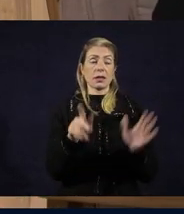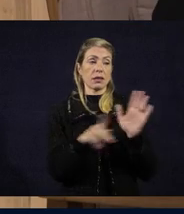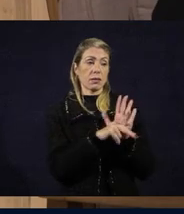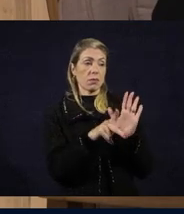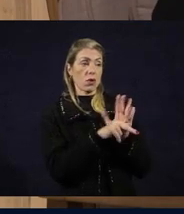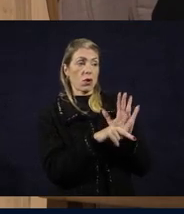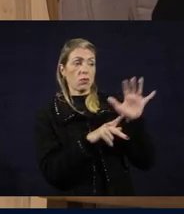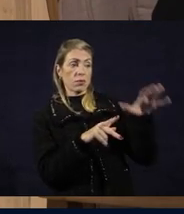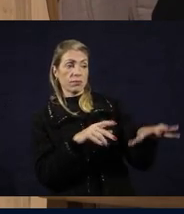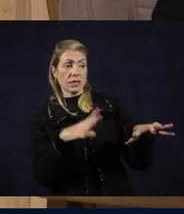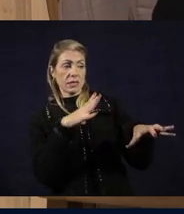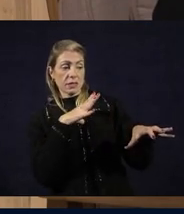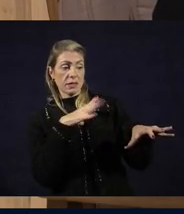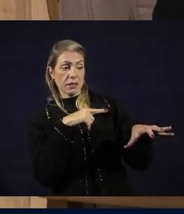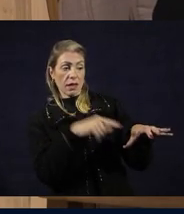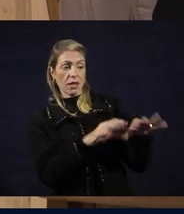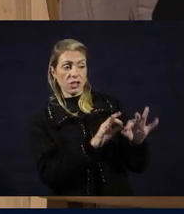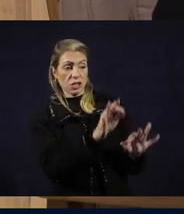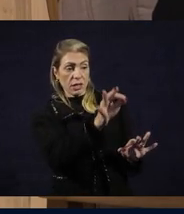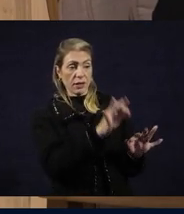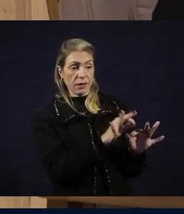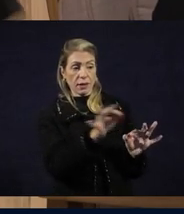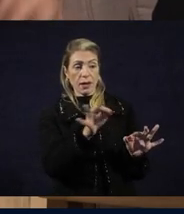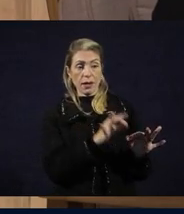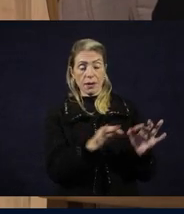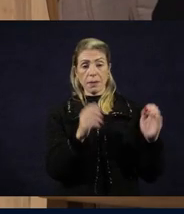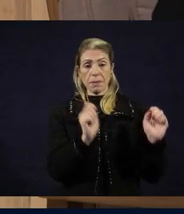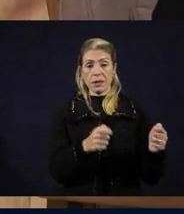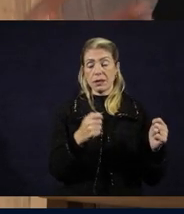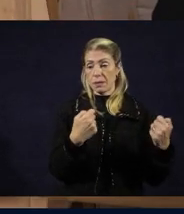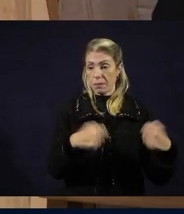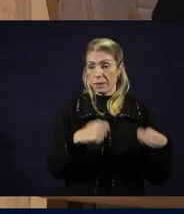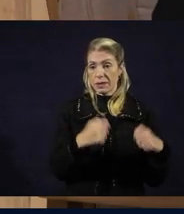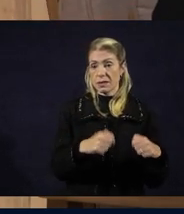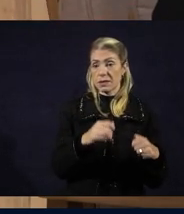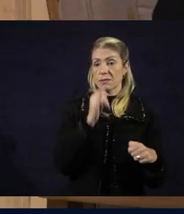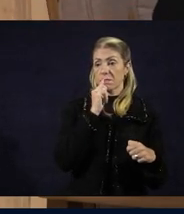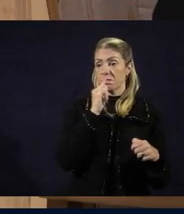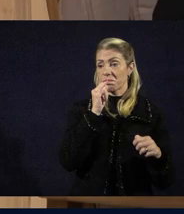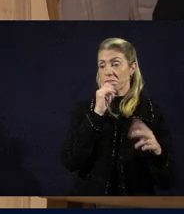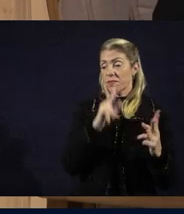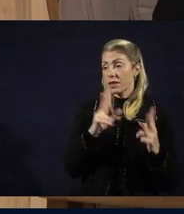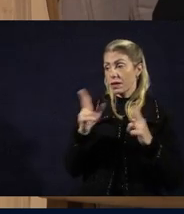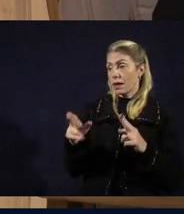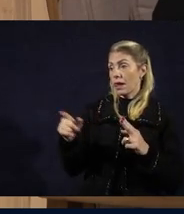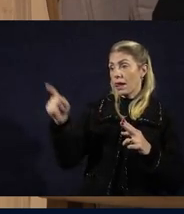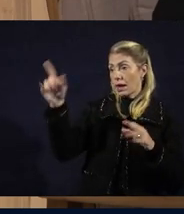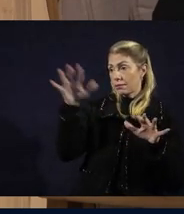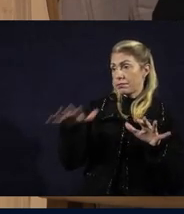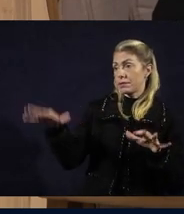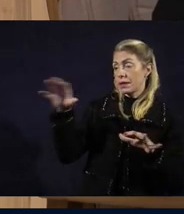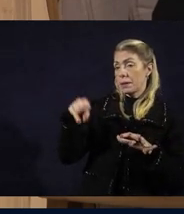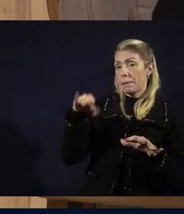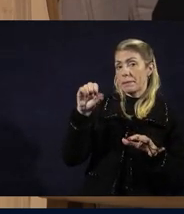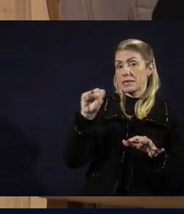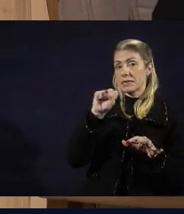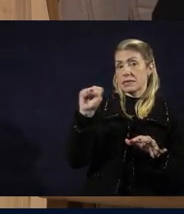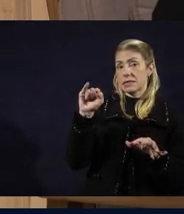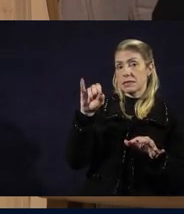Ribeiro tem que ser o que vale em todo Vale do Mississipi mas